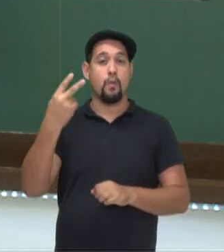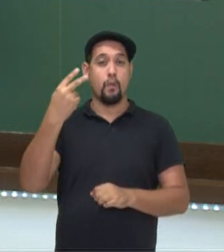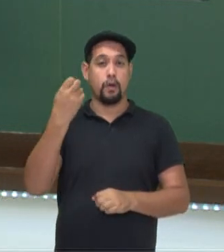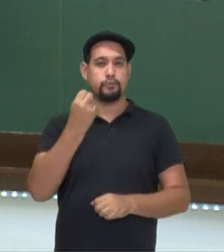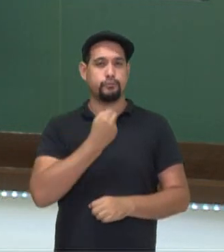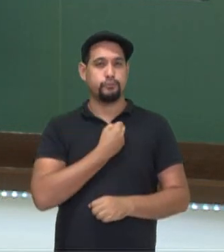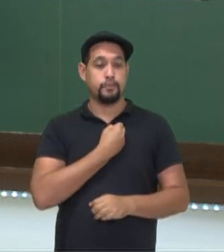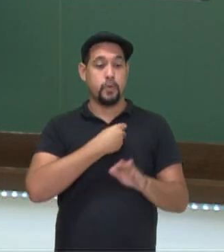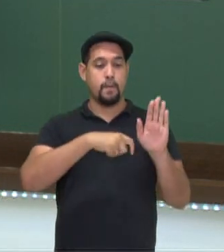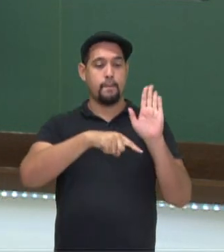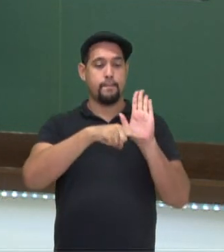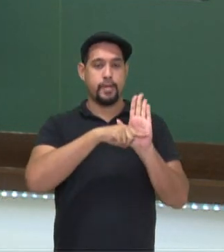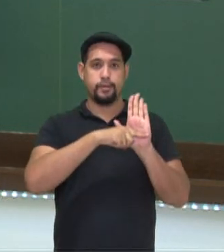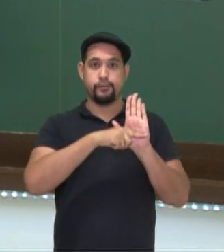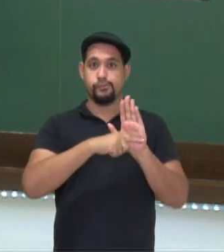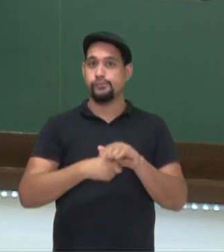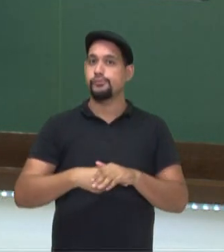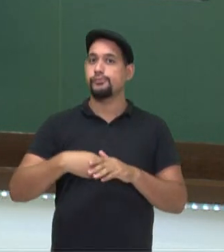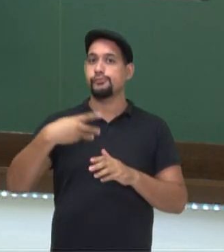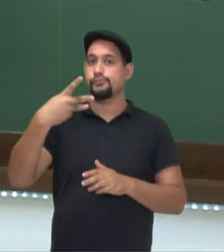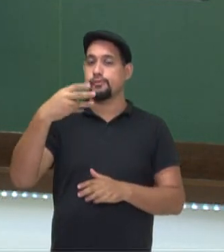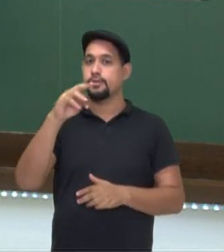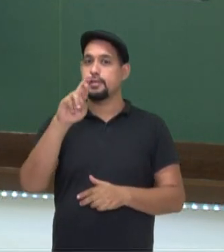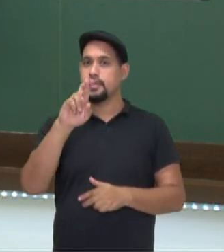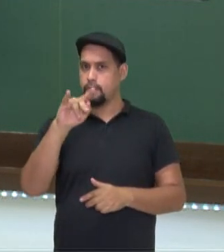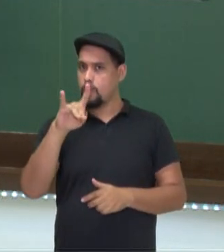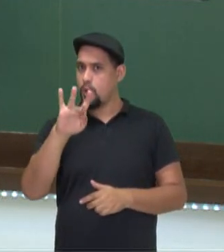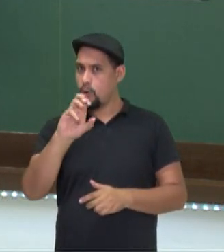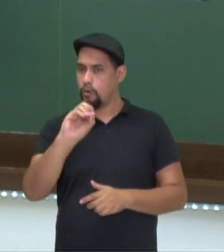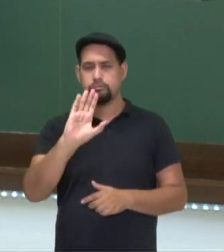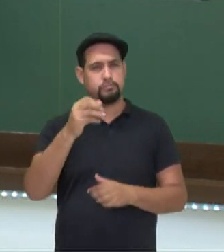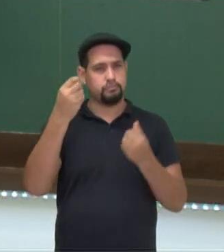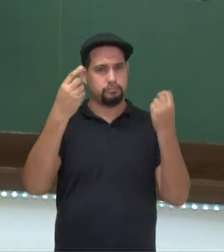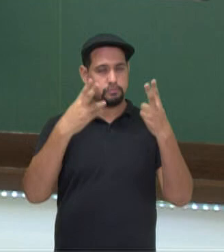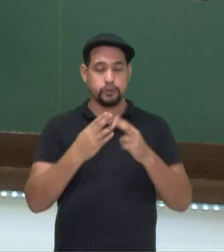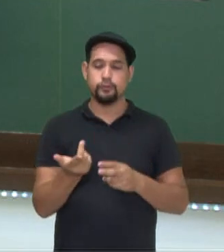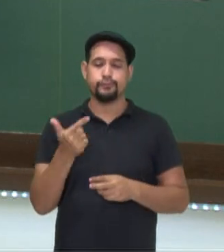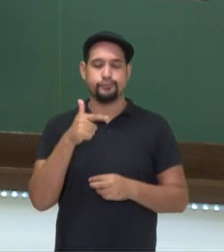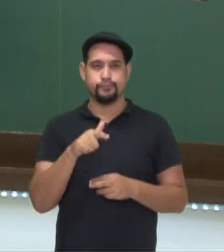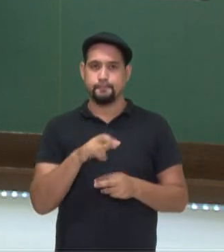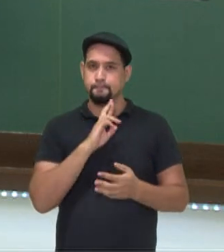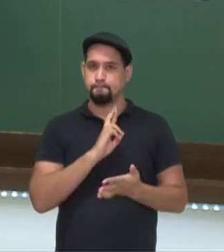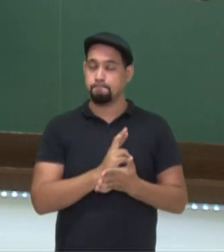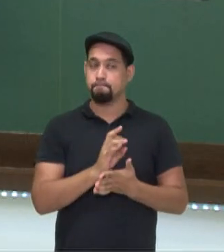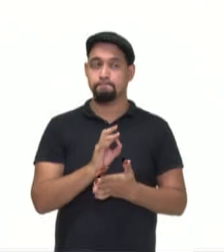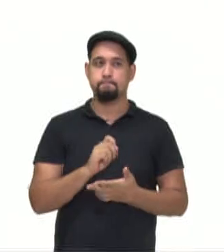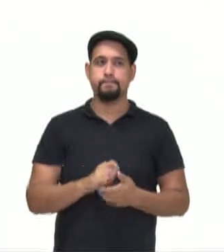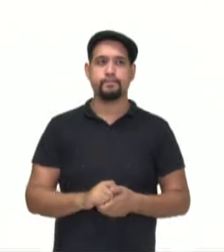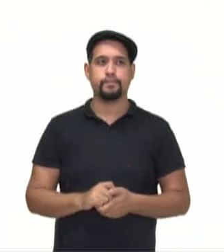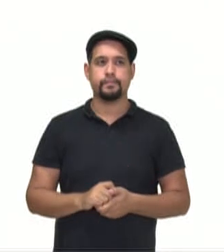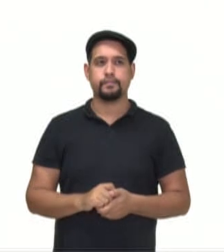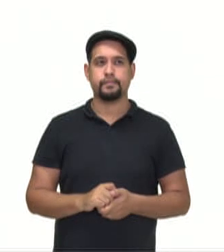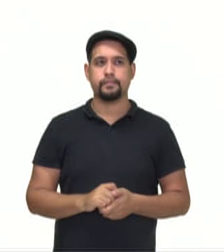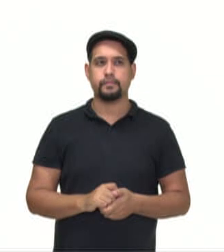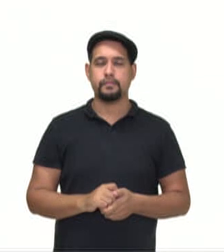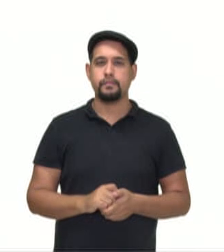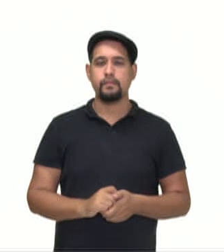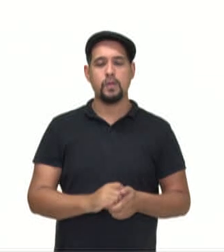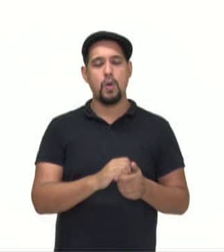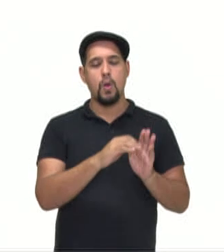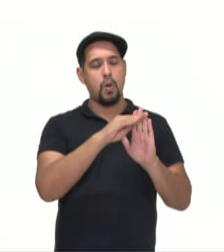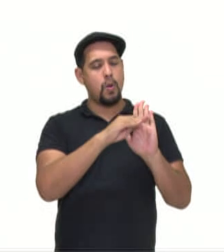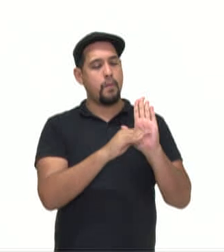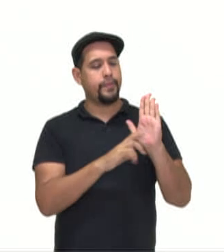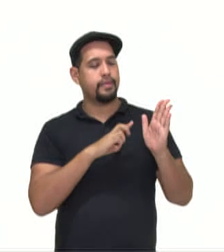número menos o seu triplo. Já dei a dica, hein? Continuando o enunciado. Assim, o programa entrega